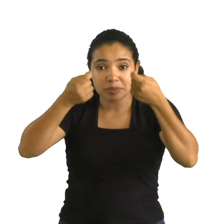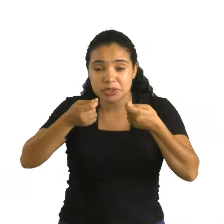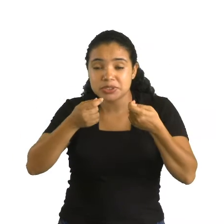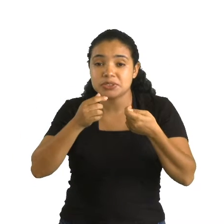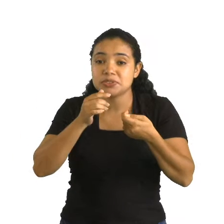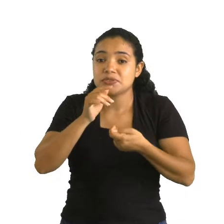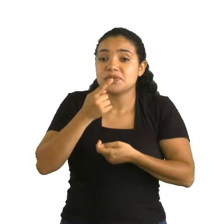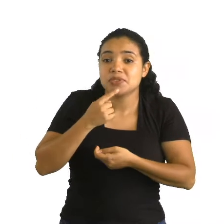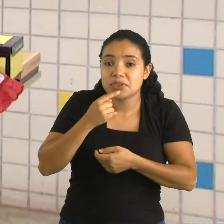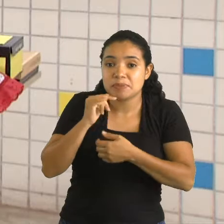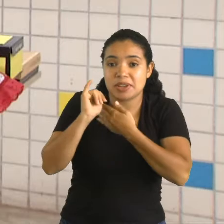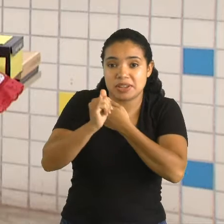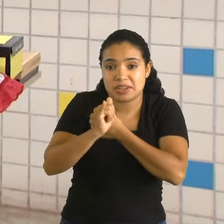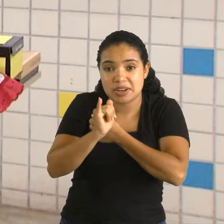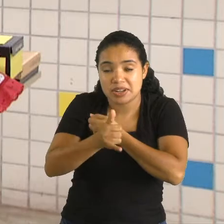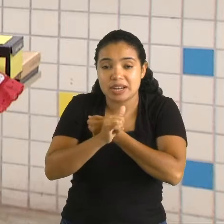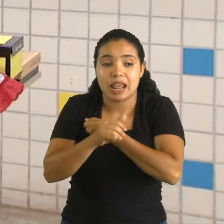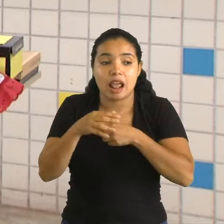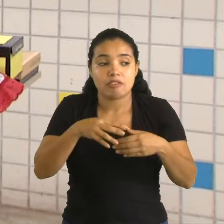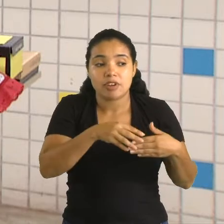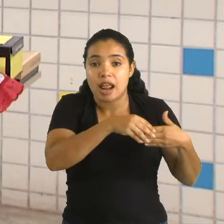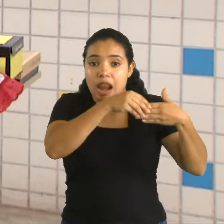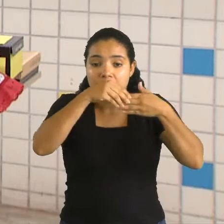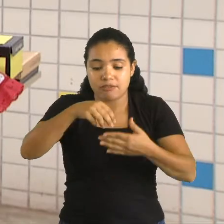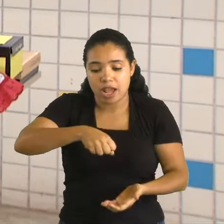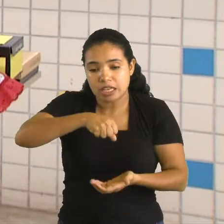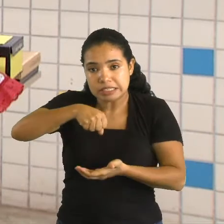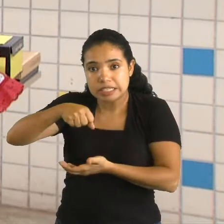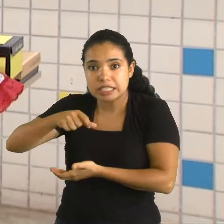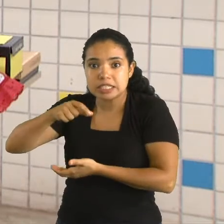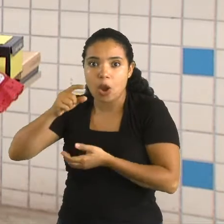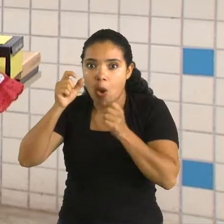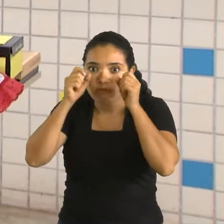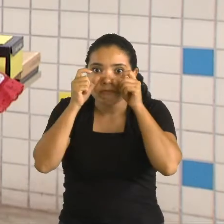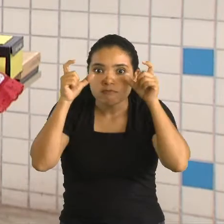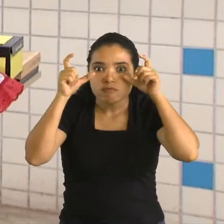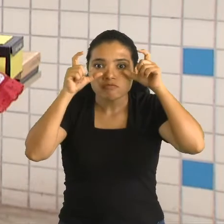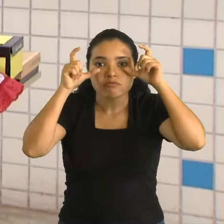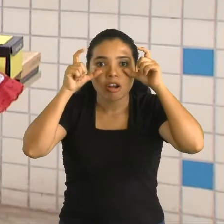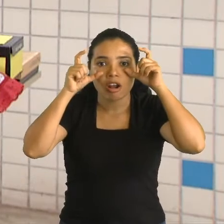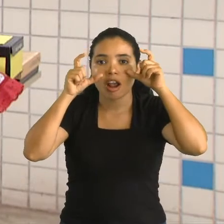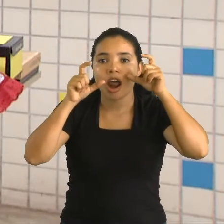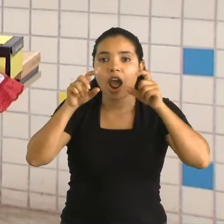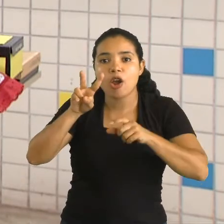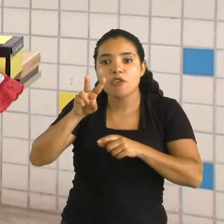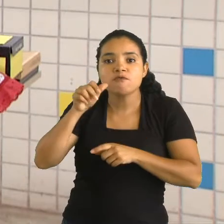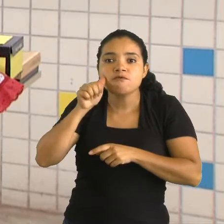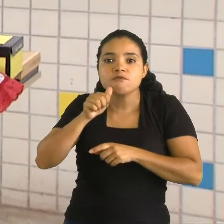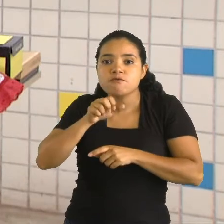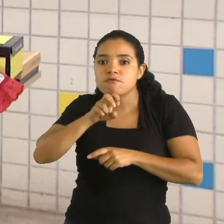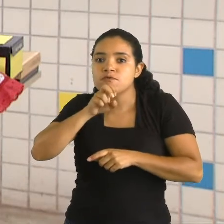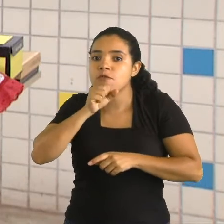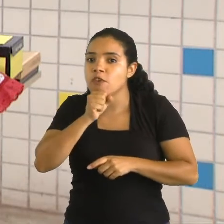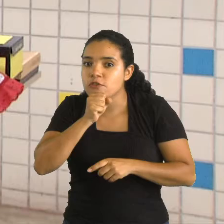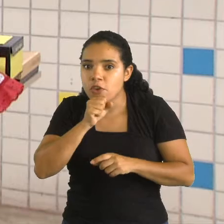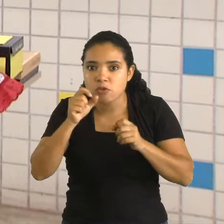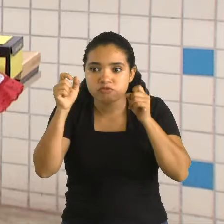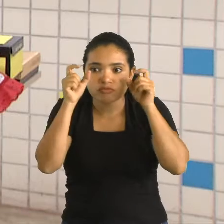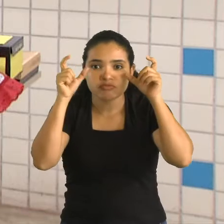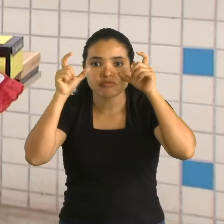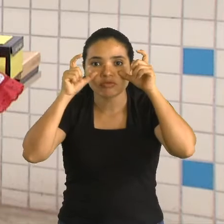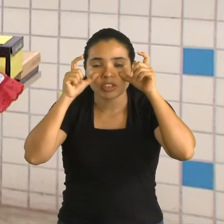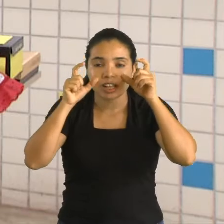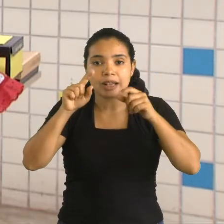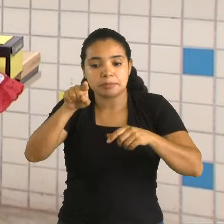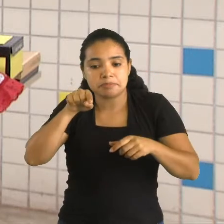vai levar a cesta para a vovó e chega e fala, que olhos grandes você tem, vovozinha? Ela admira naquele momento, observa e